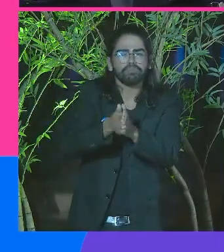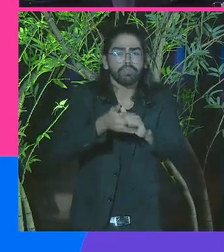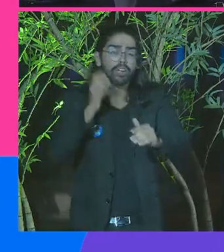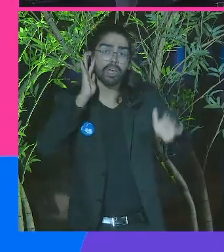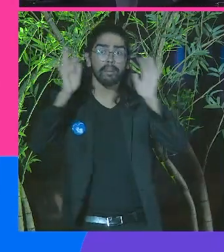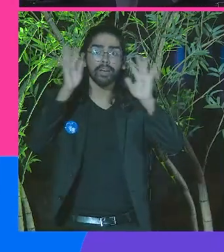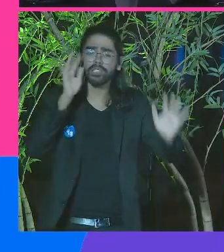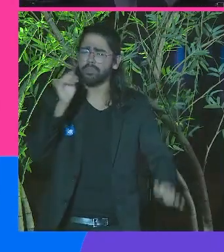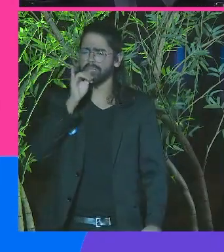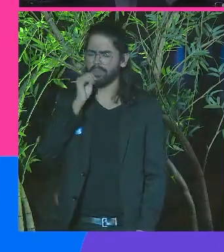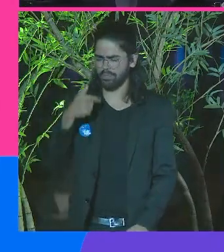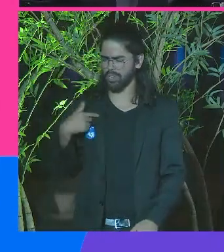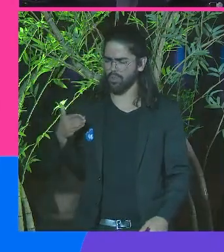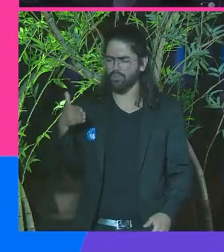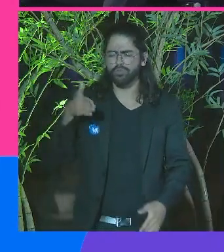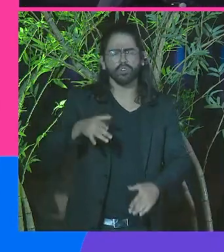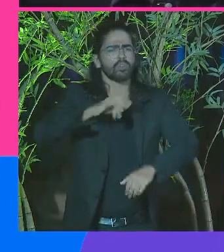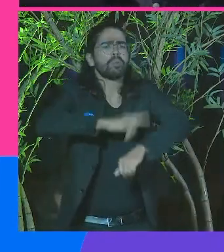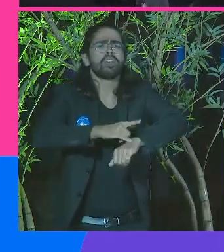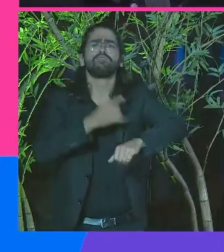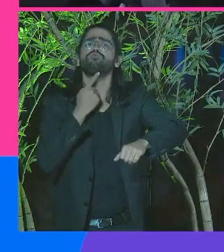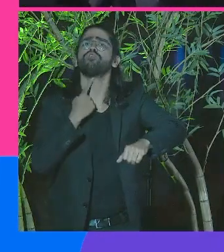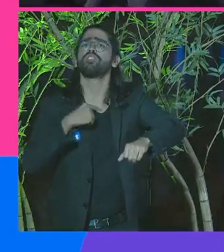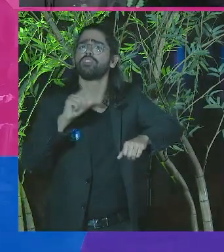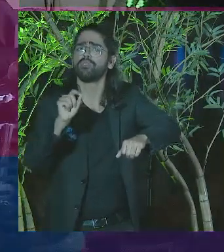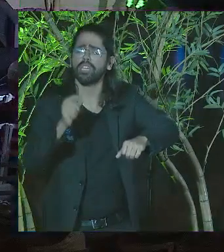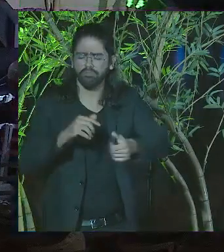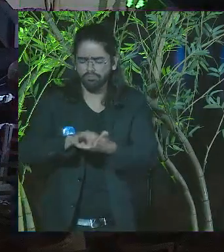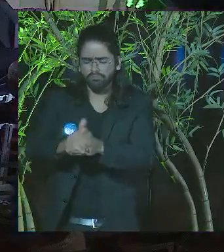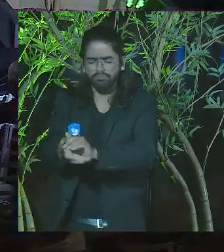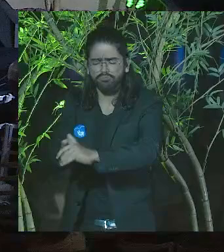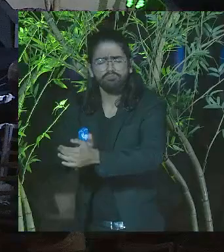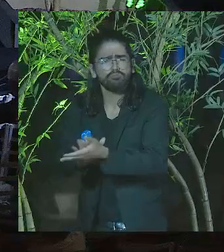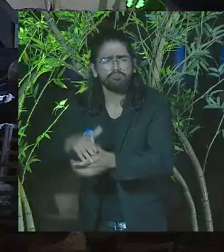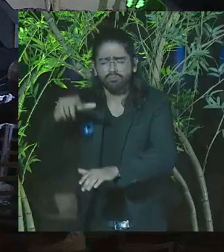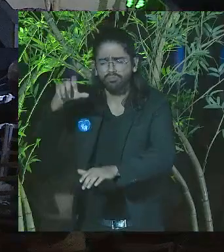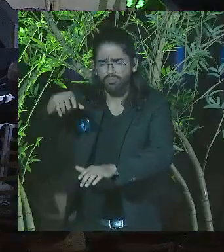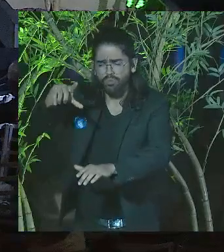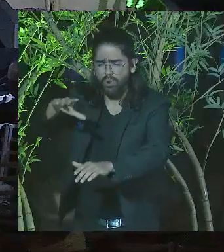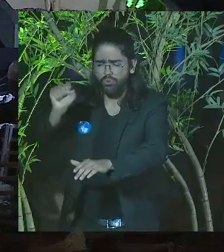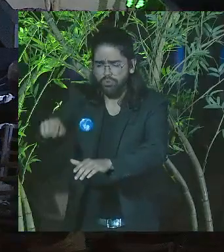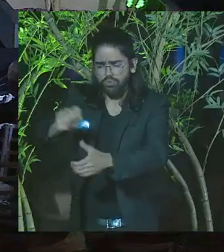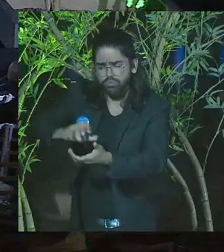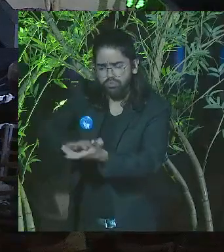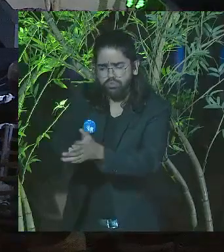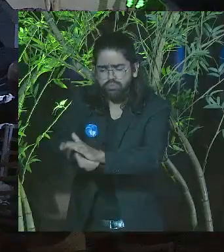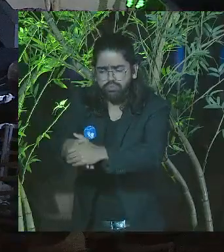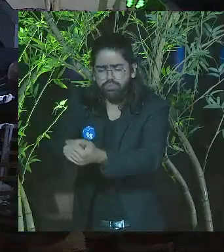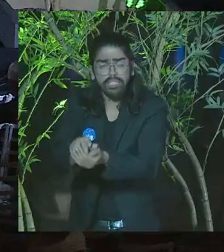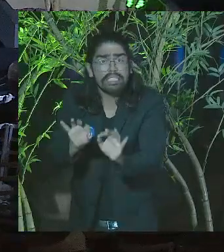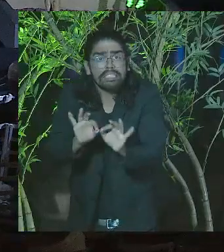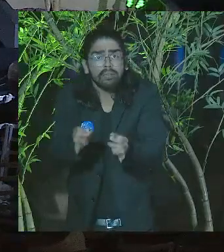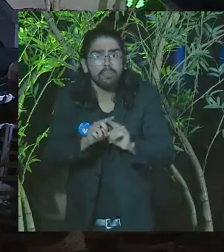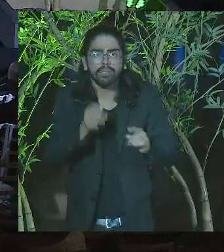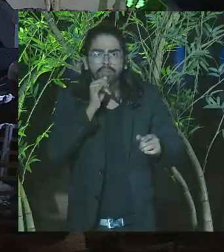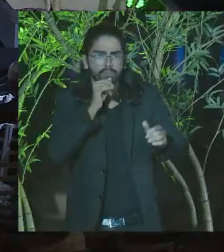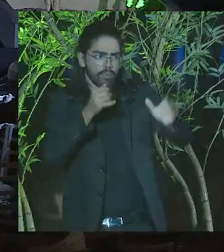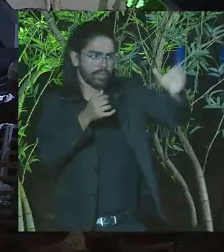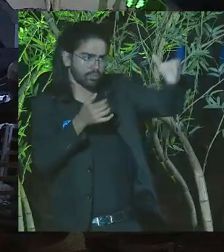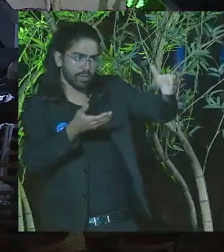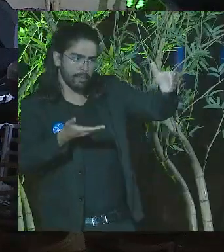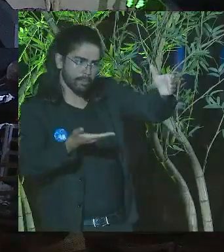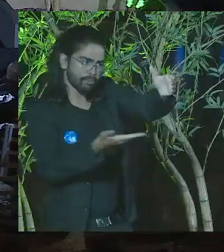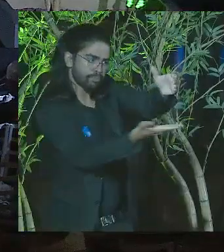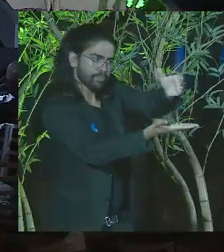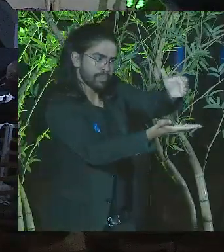cotidiana. Ele diz que você vai ao banheiro, o que você quer? Você quer lavar sua mão. Uma tecnologia simples de aproximação, mas uma pessoa